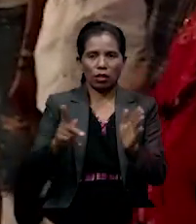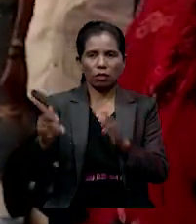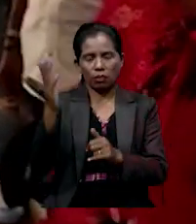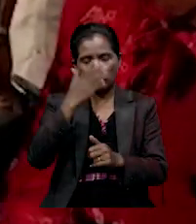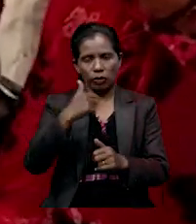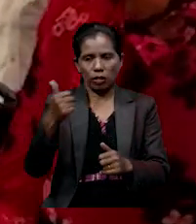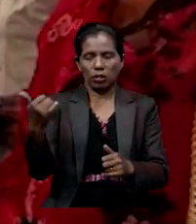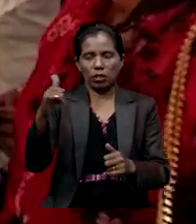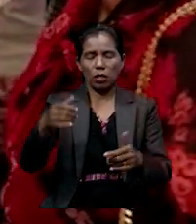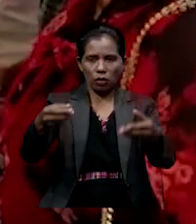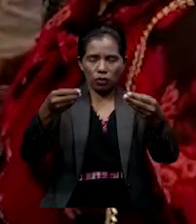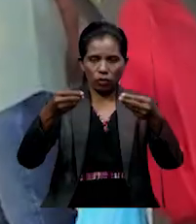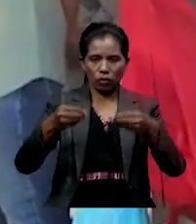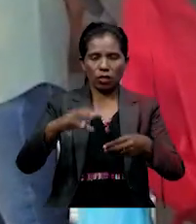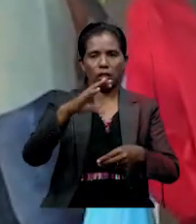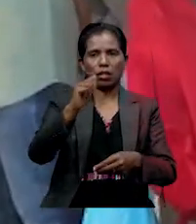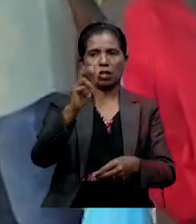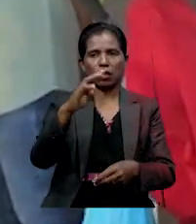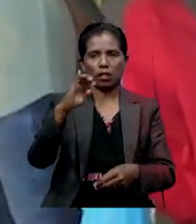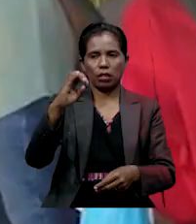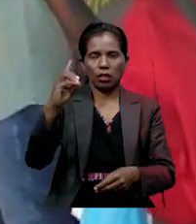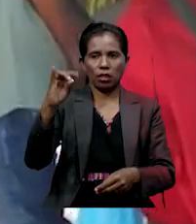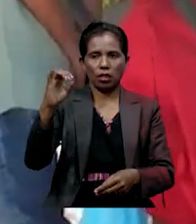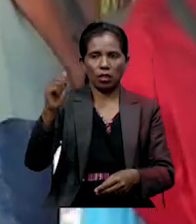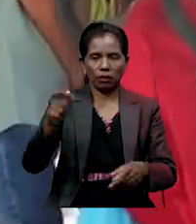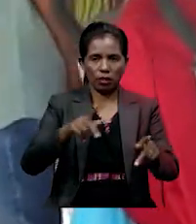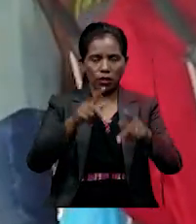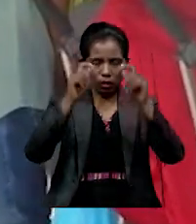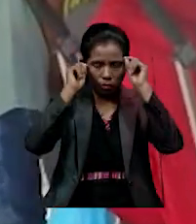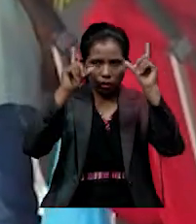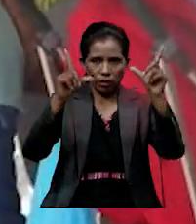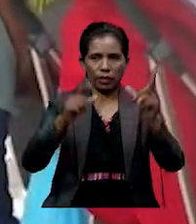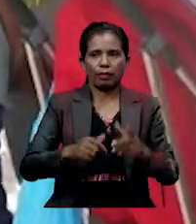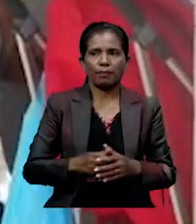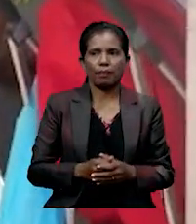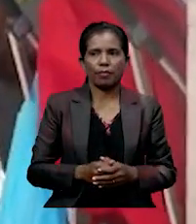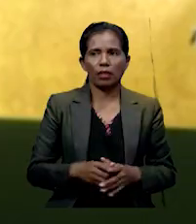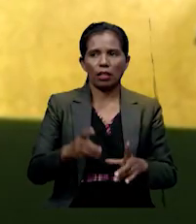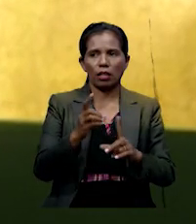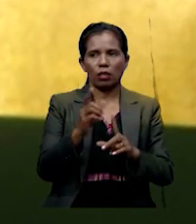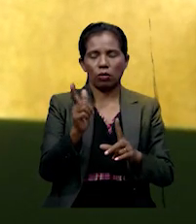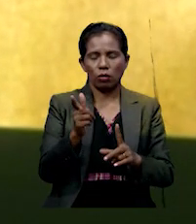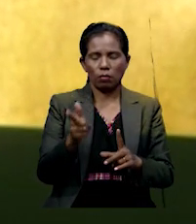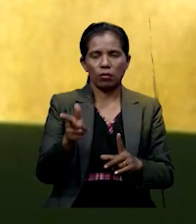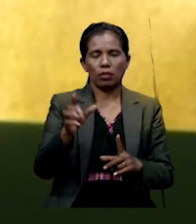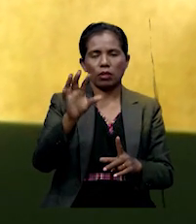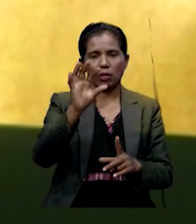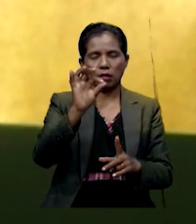nebe oferece ona Cardeal ba Timor-Leste. Dia 29 de maio, am lule kita mai usi